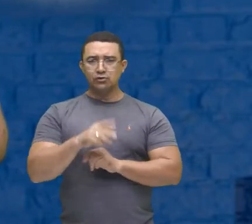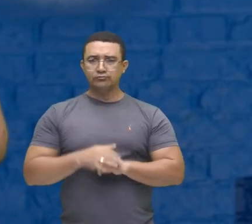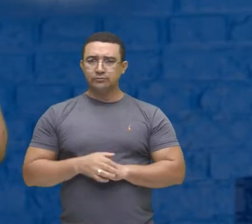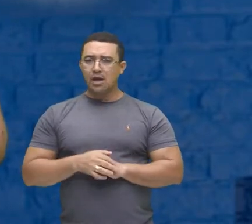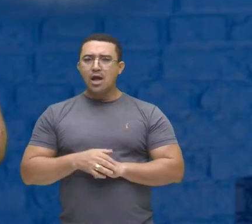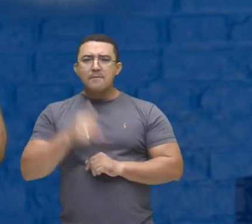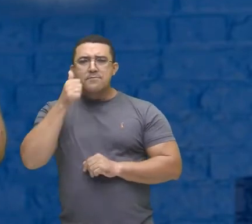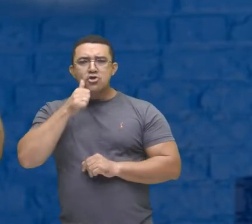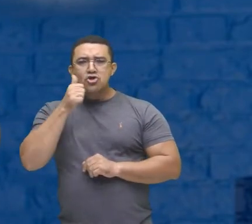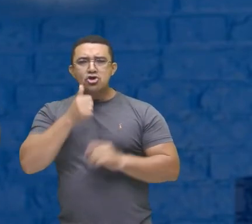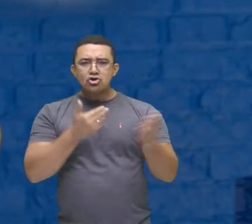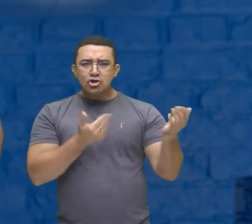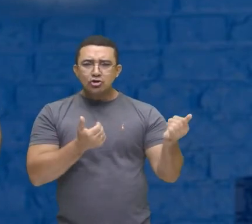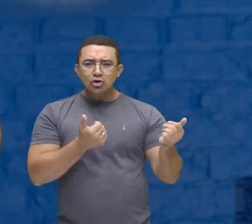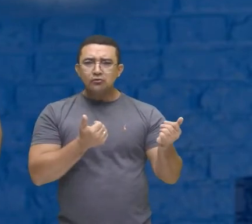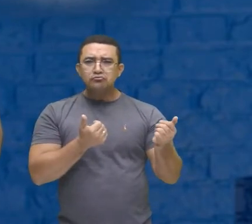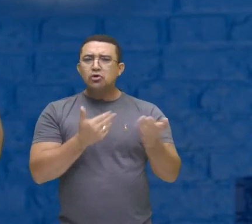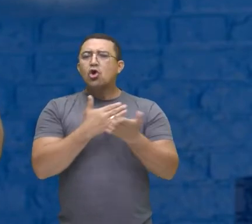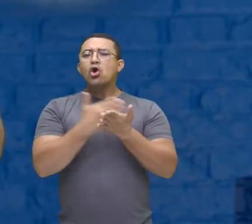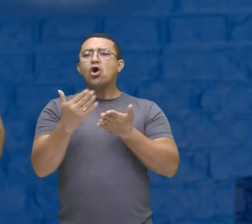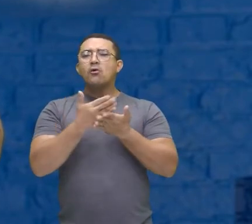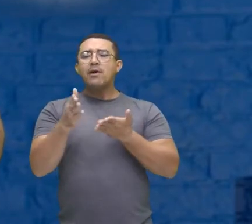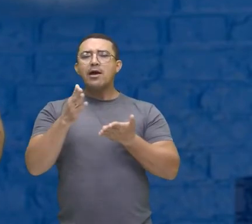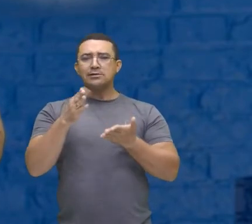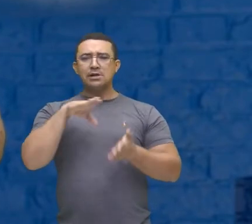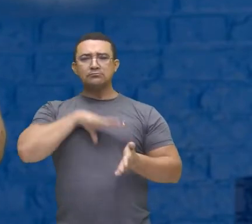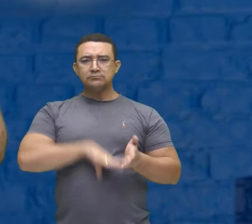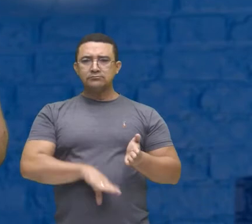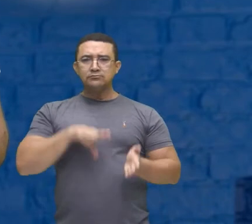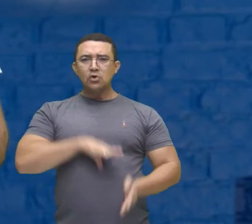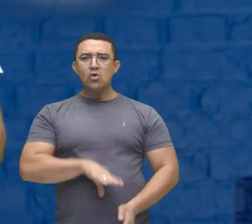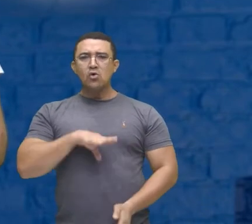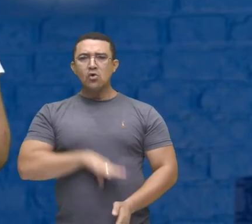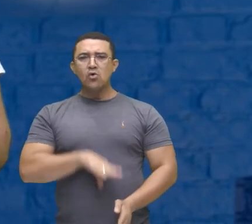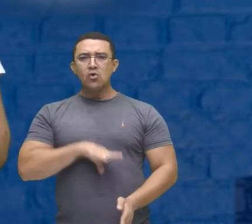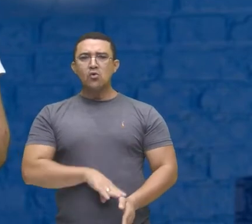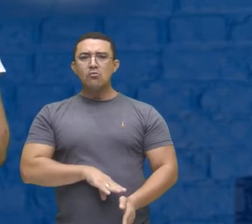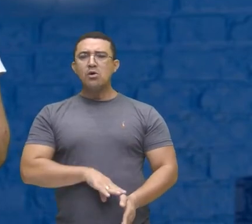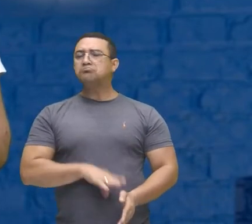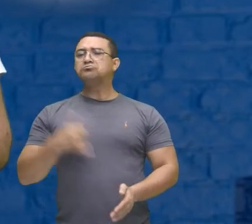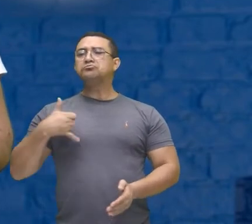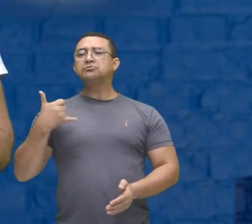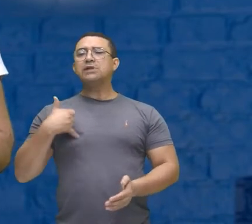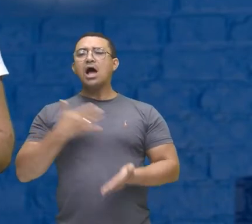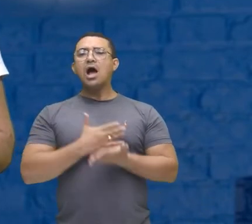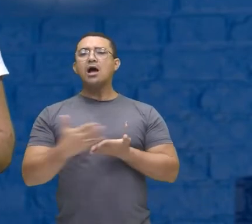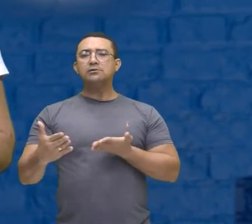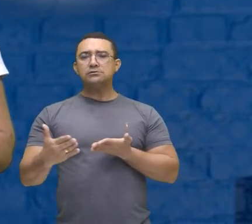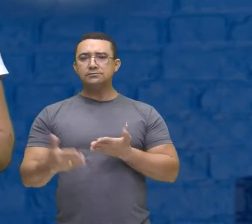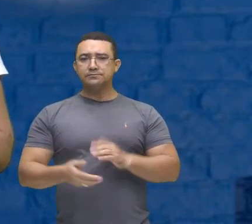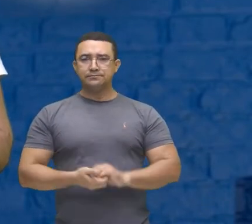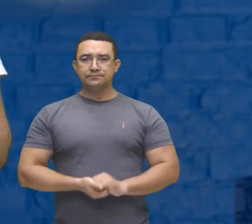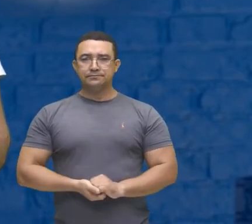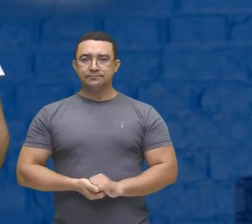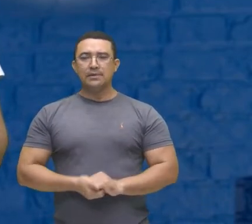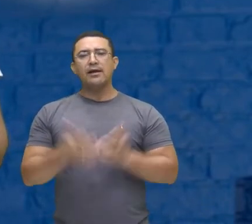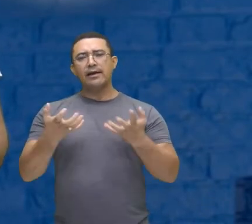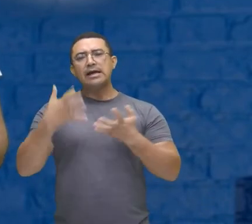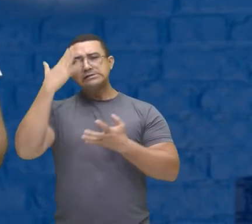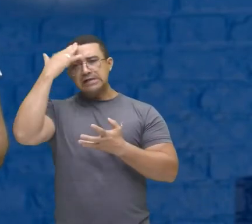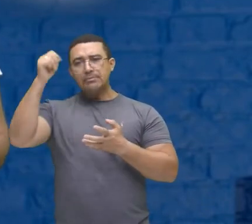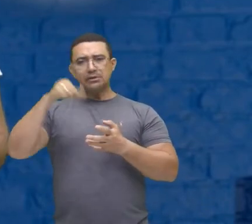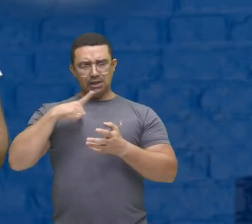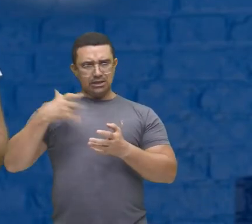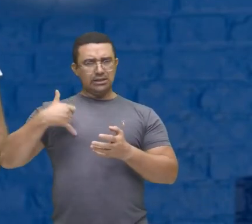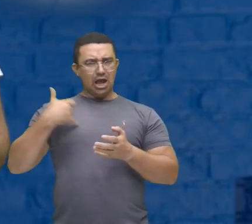Professora, nas meninas, nós menstruamos com que idade? Ela quer saber se existe uma